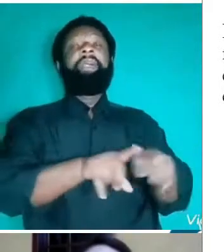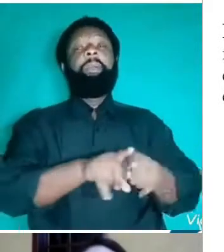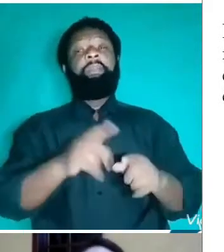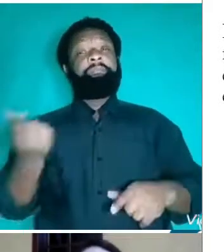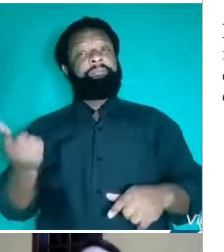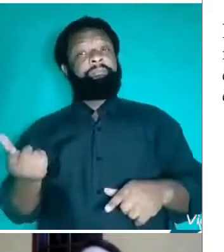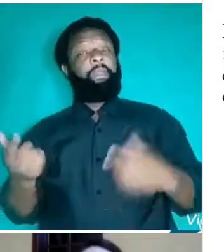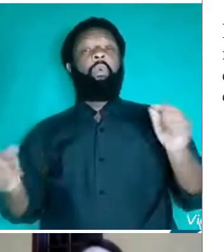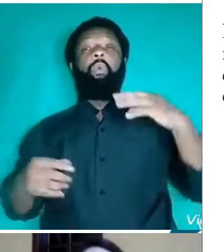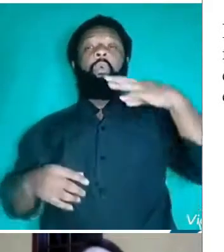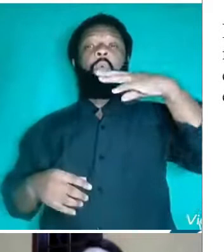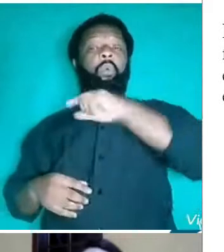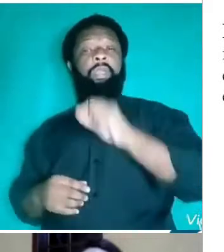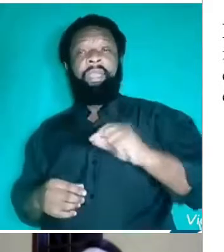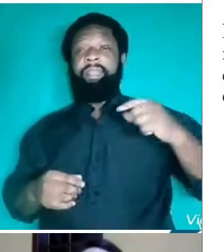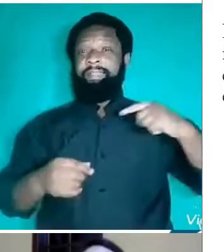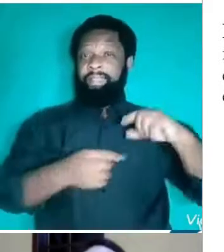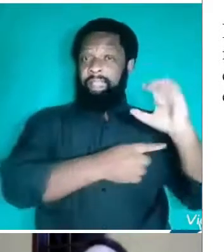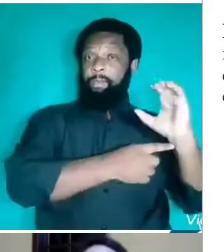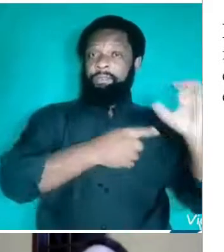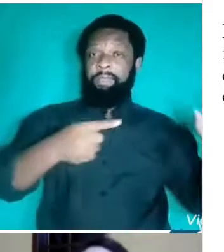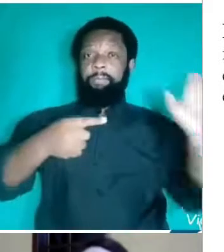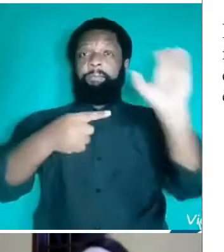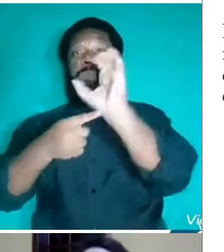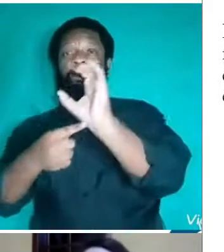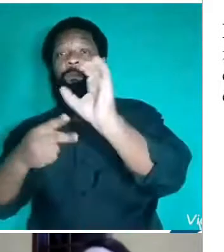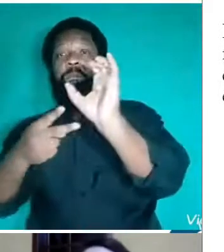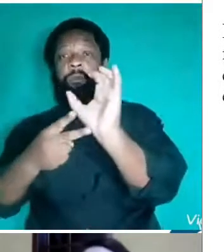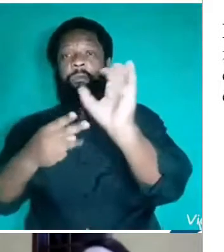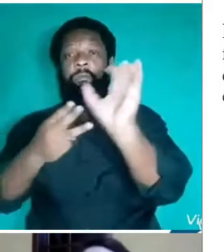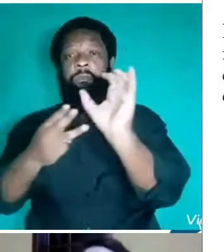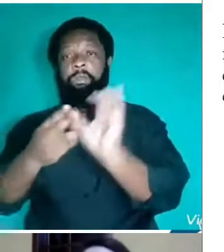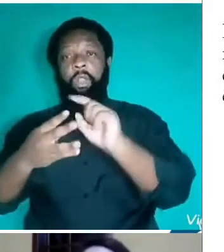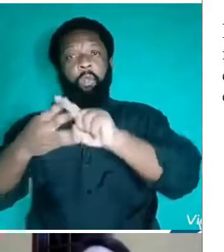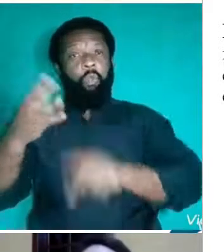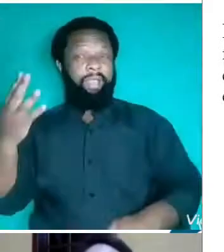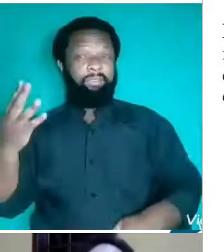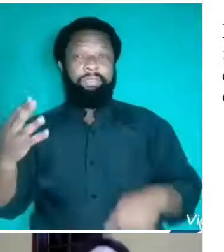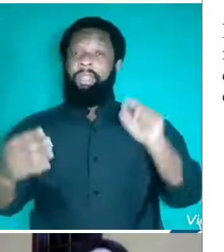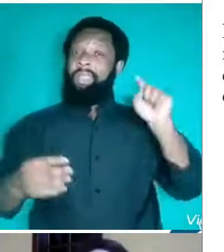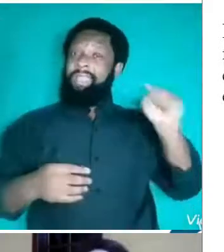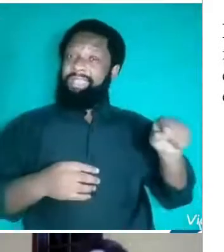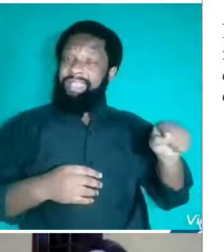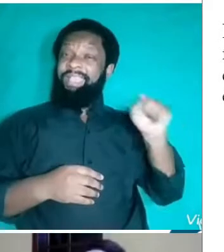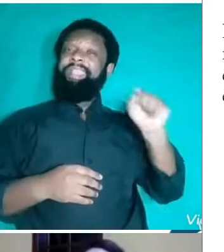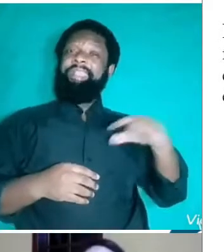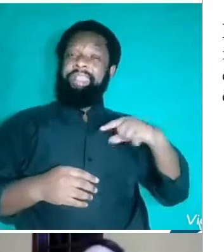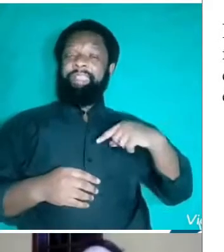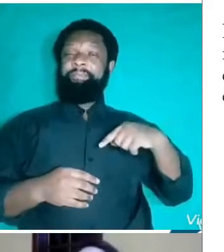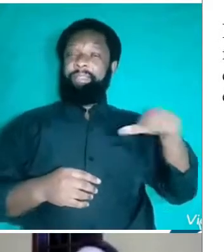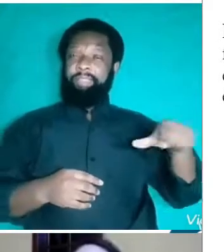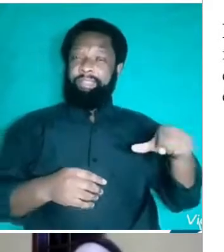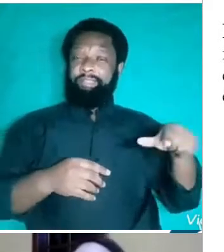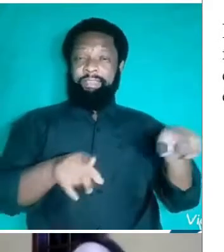são carbonos quaternários, tá? Então, a resposta correta aí vai ser nas mãos do nanokid.